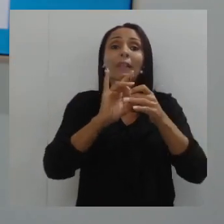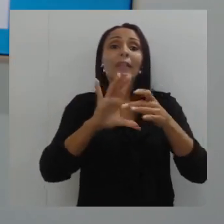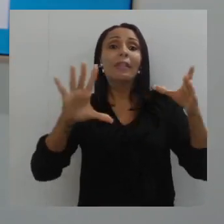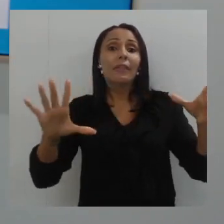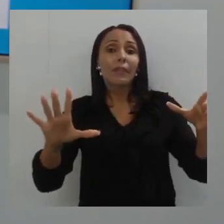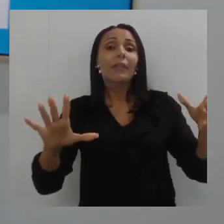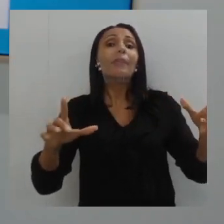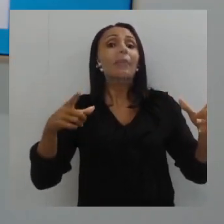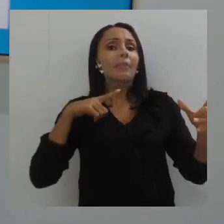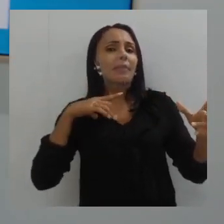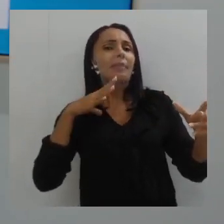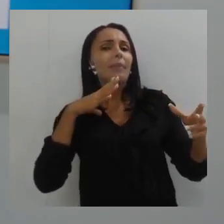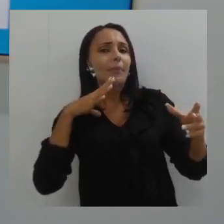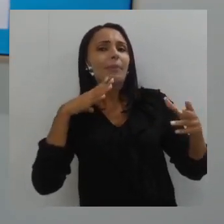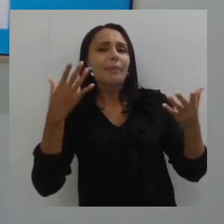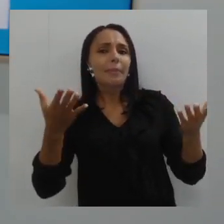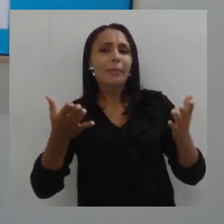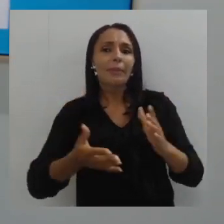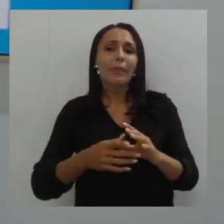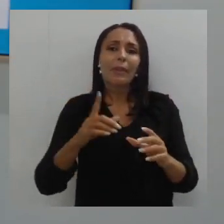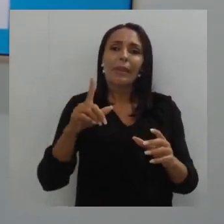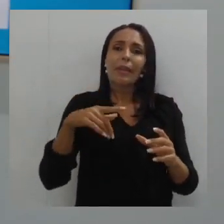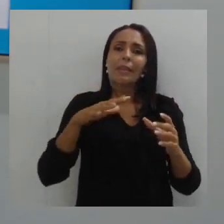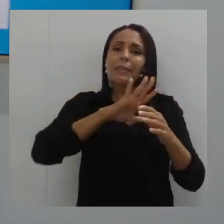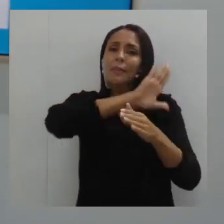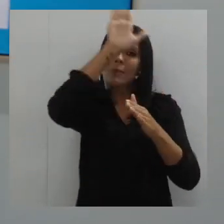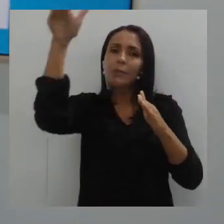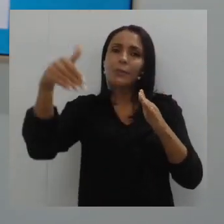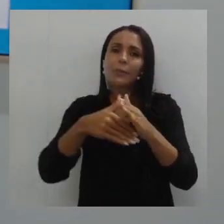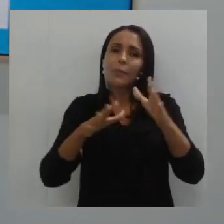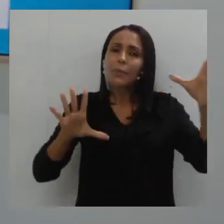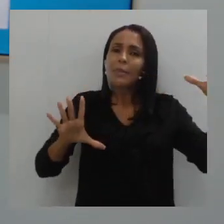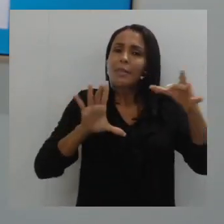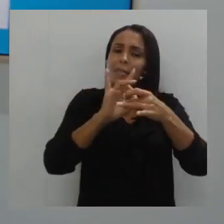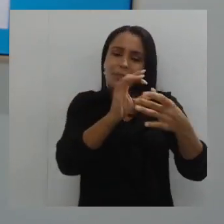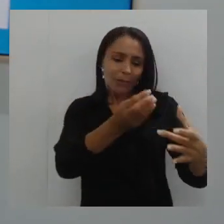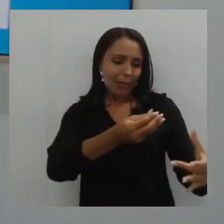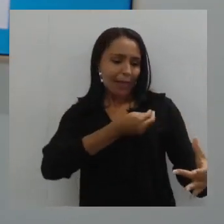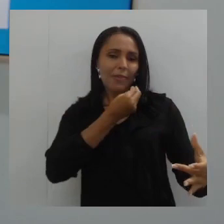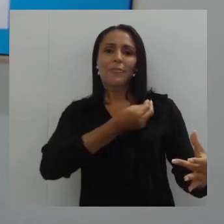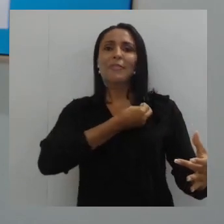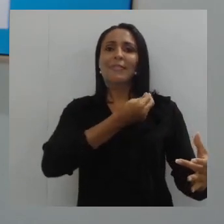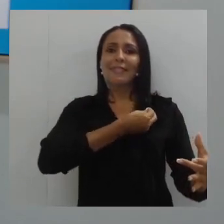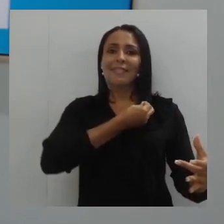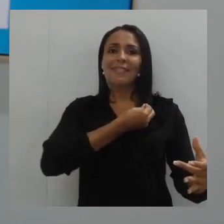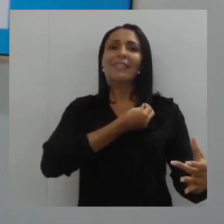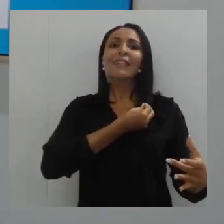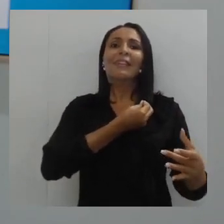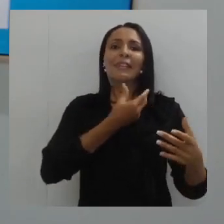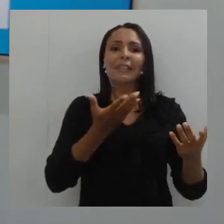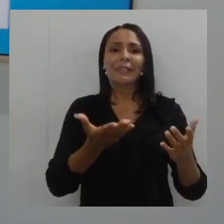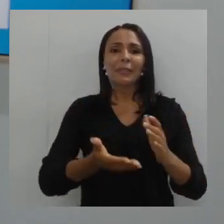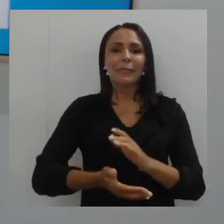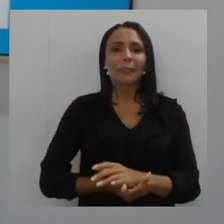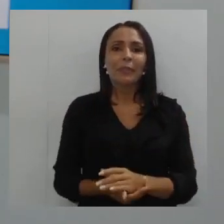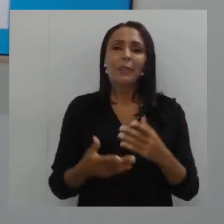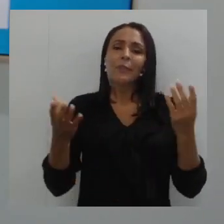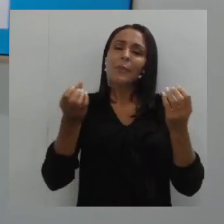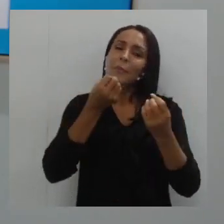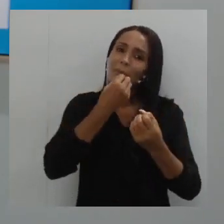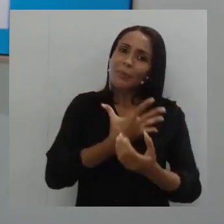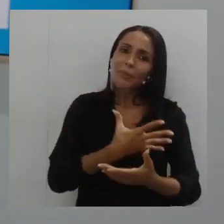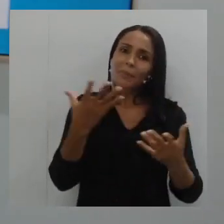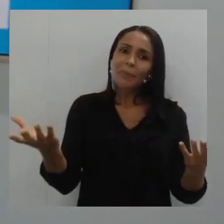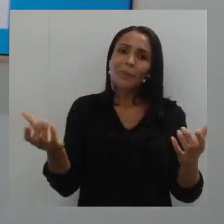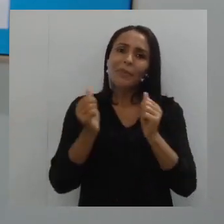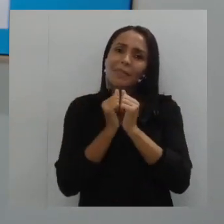tem conhecimento. Então, tudo isso é a fonte da nossa vida. Então, se é a fonte da nossa vida, que a governe. Foi muito bom ter